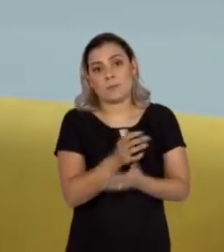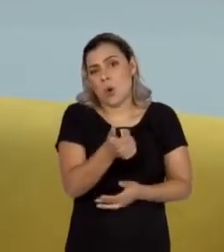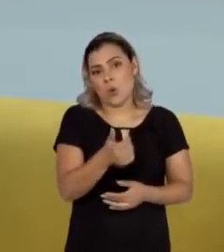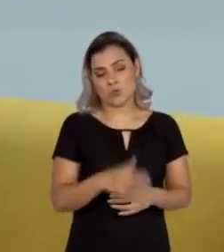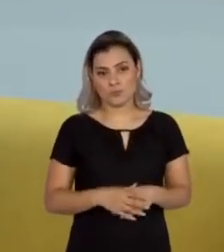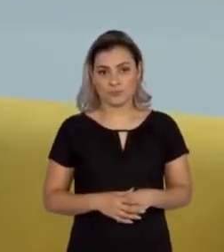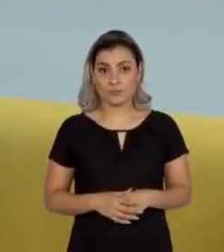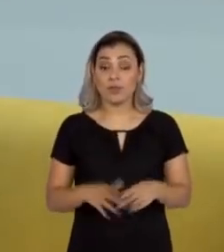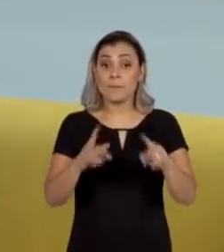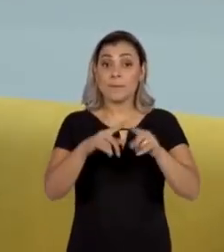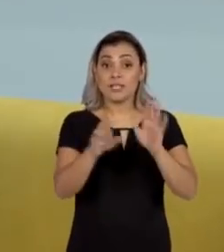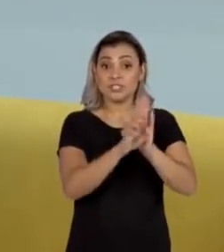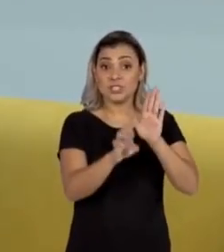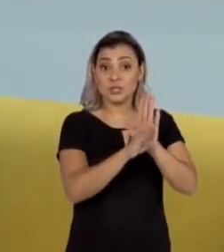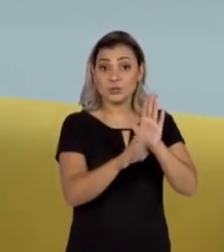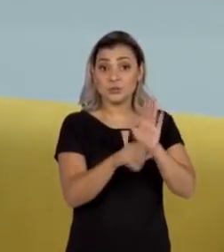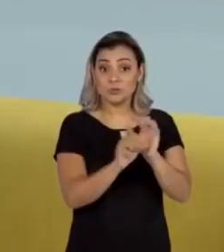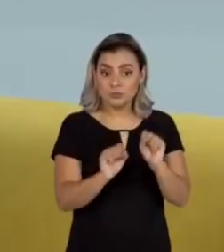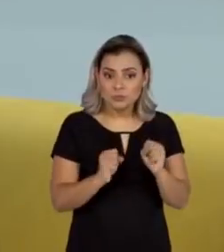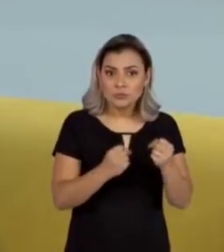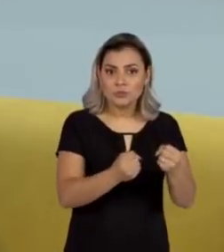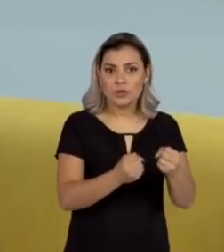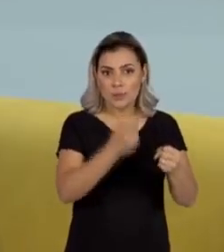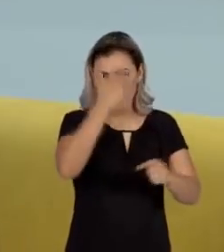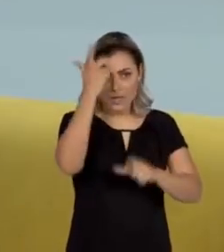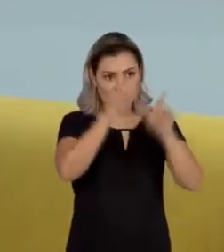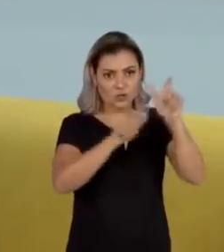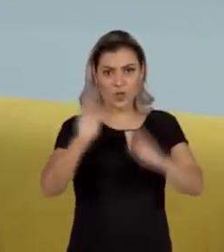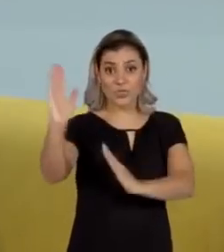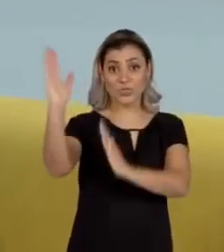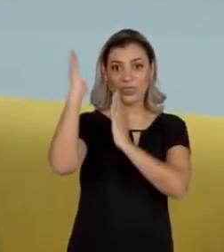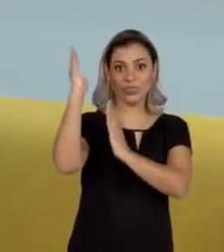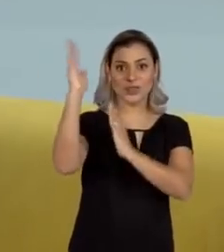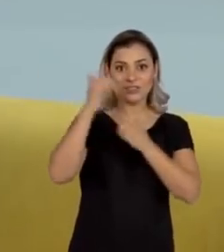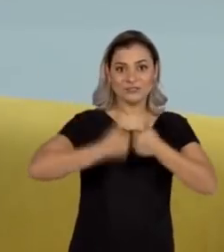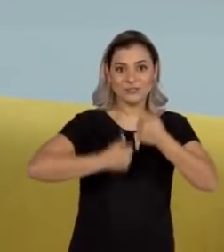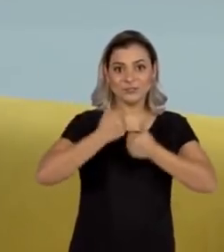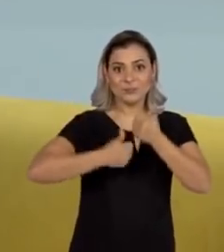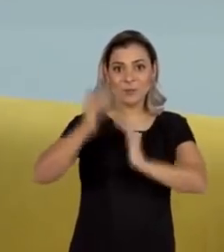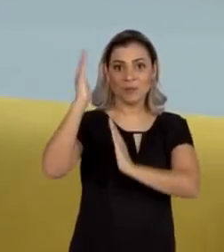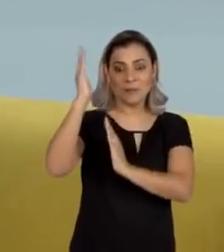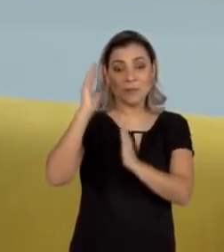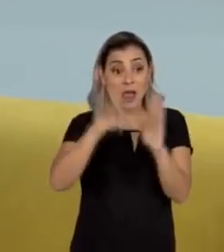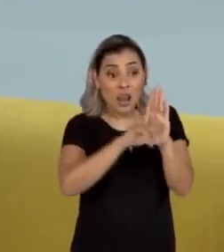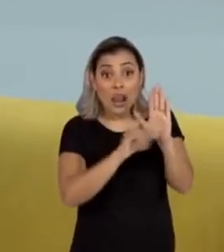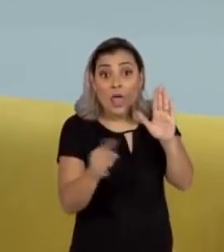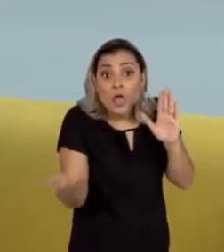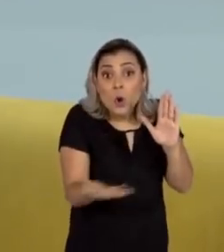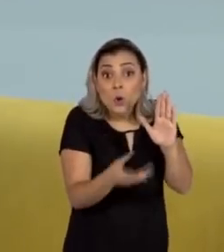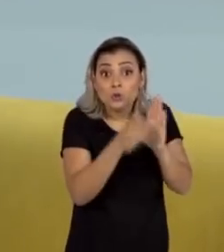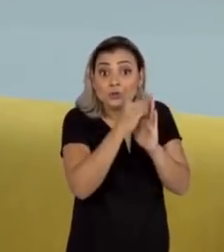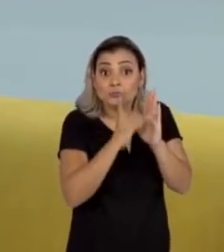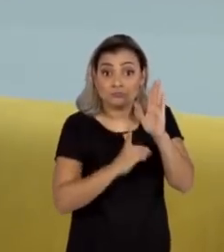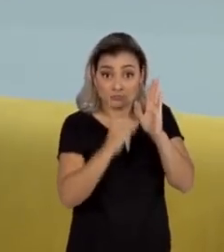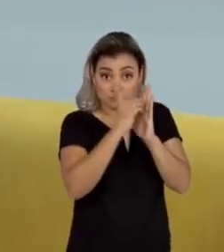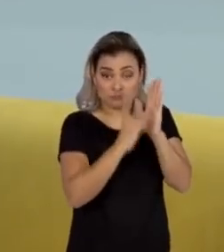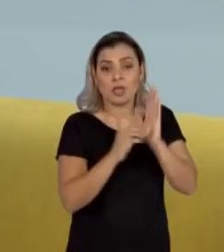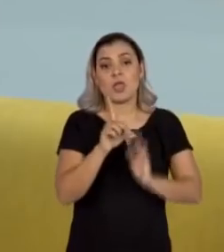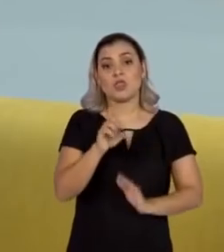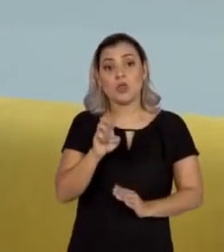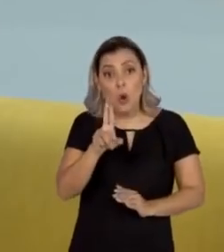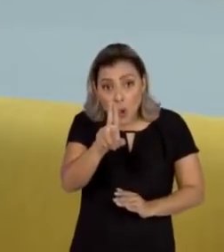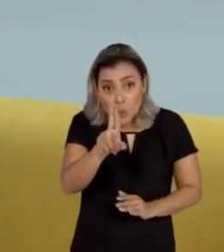O Estatuto de Defesa do Torcedor mudou. A nova lei, publicada hoje no Diário Oficial, prevê penas